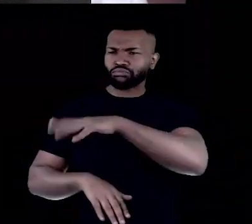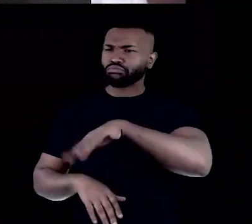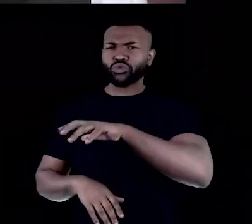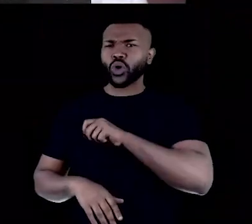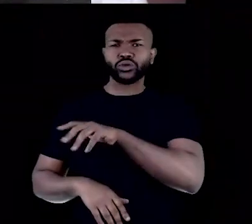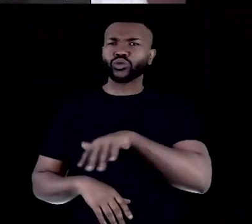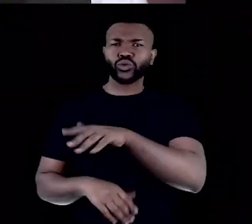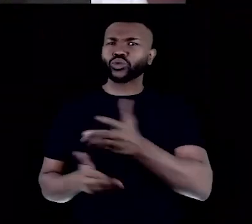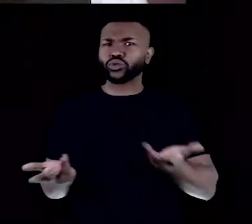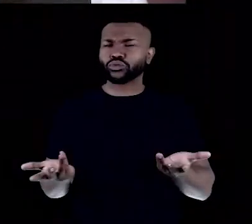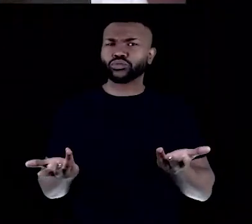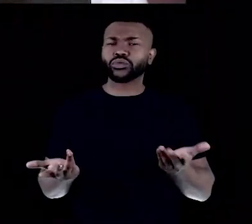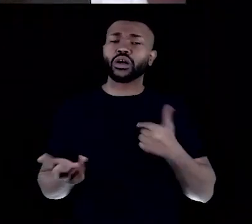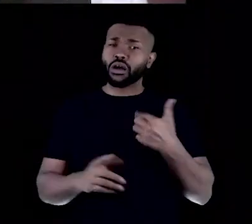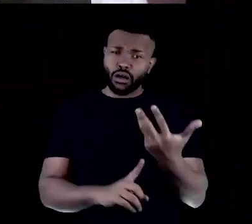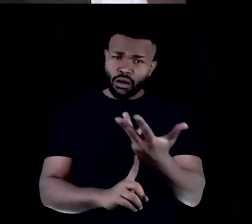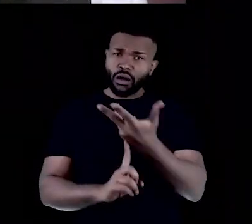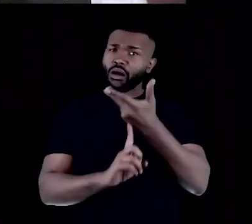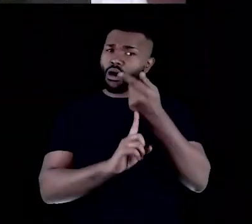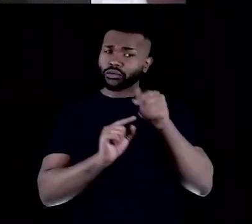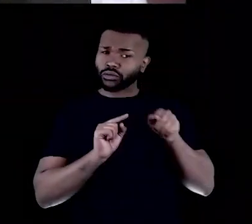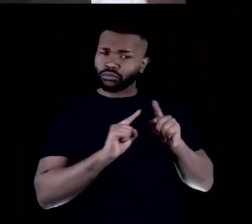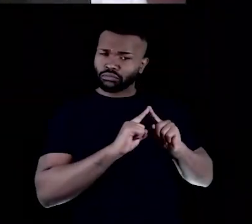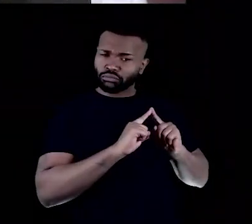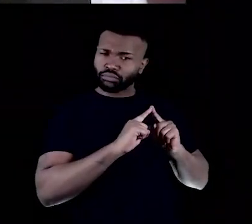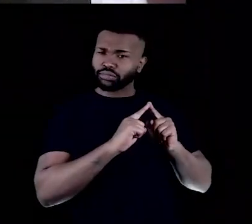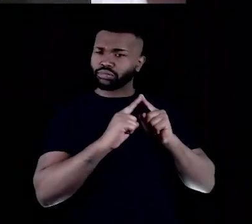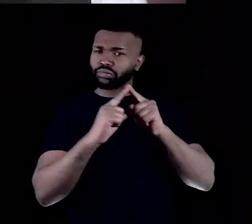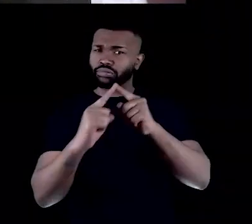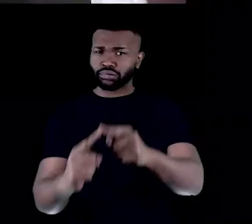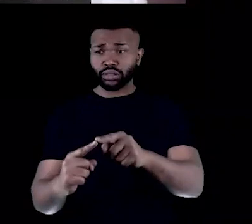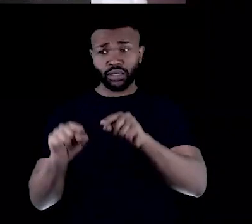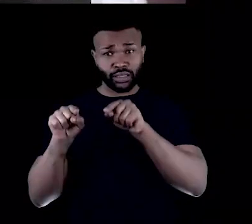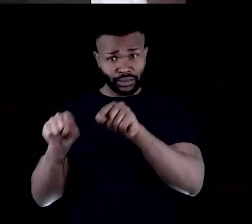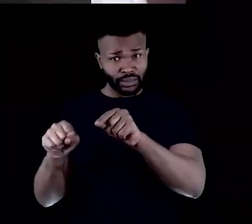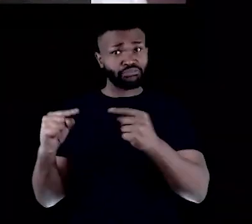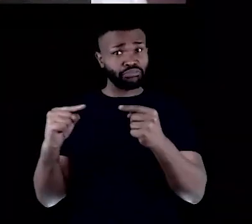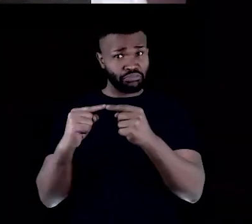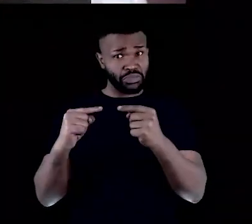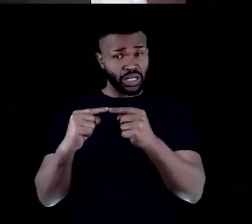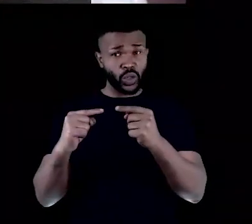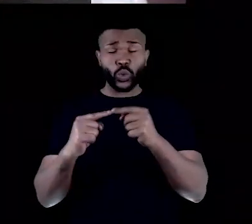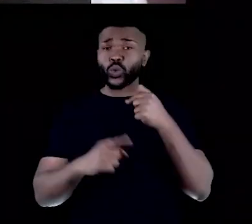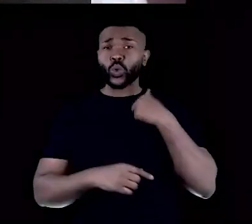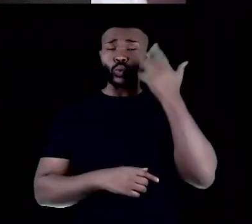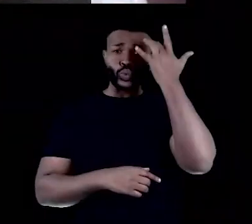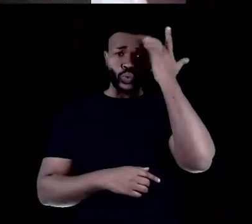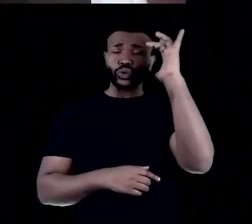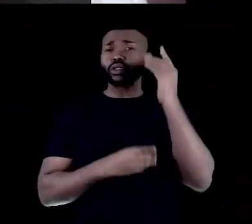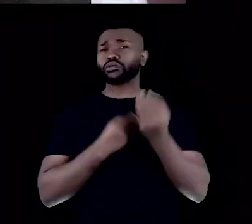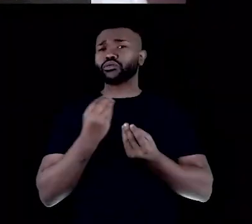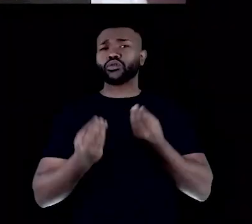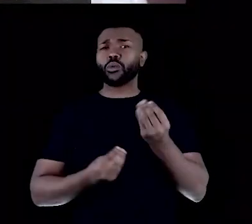Todos são tudo, e tá lindo ser tudo. E eu acho que a arte está caminhando para um lugar meio dentro disso, que eu não sei